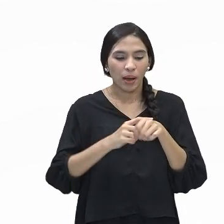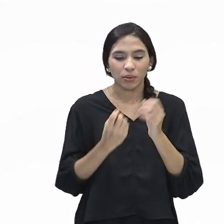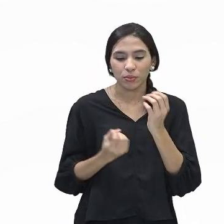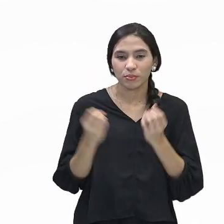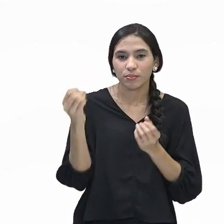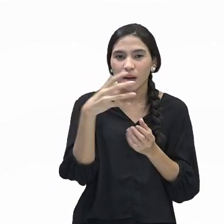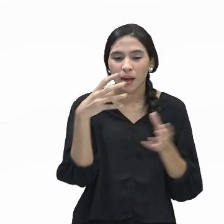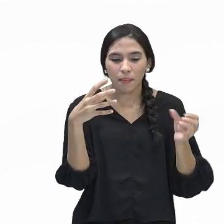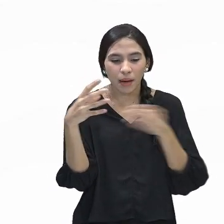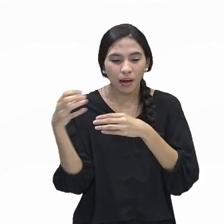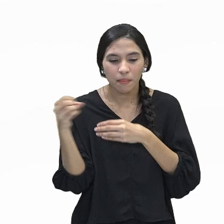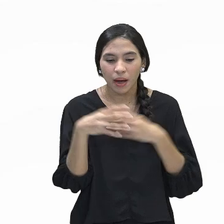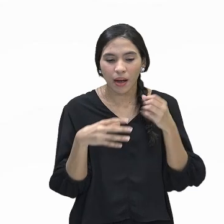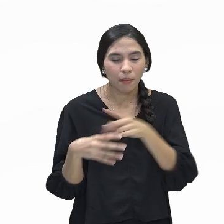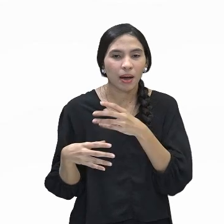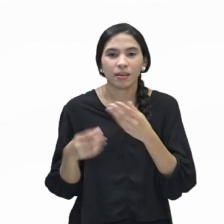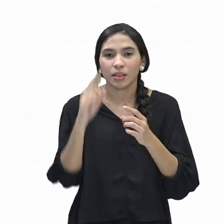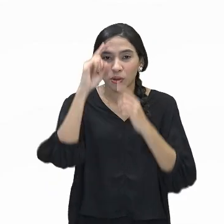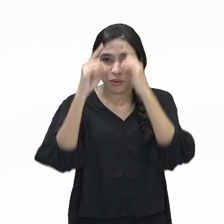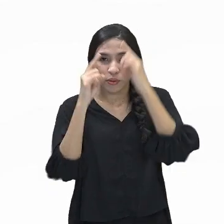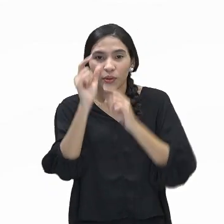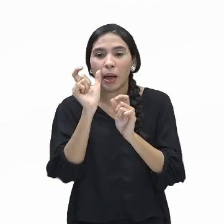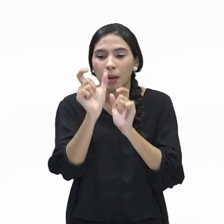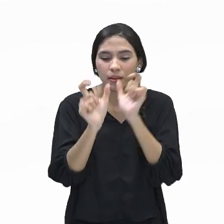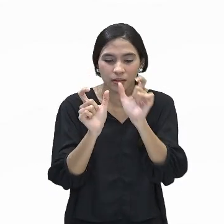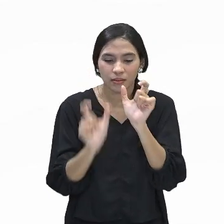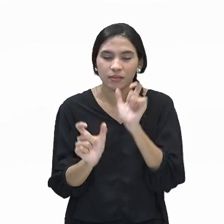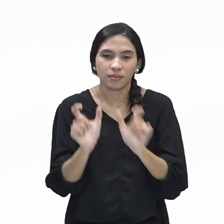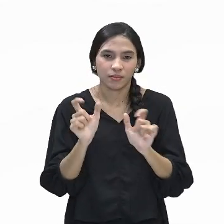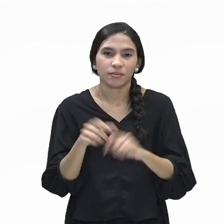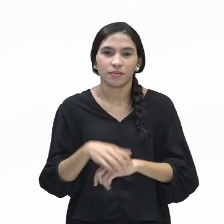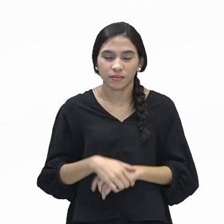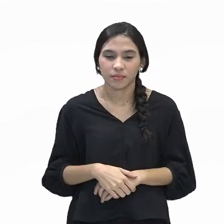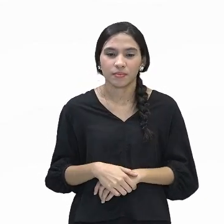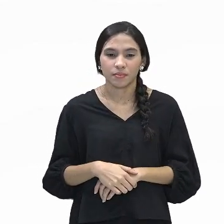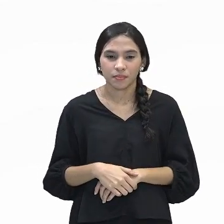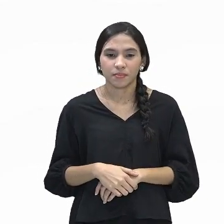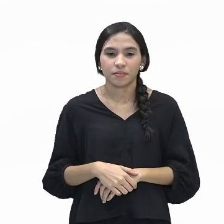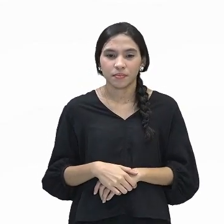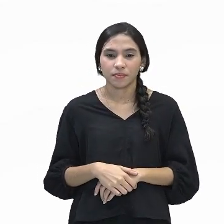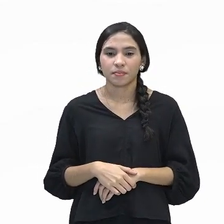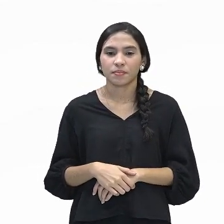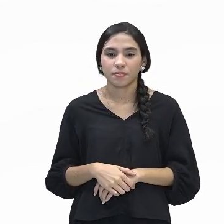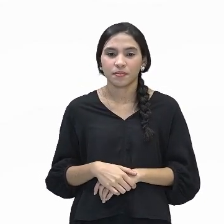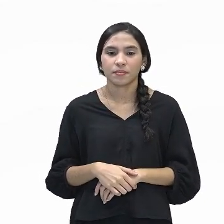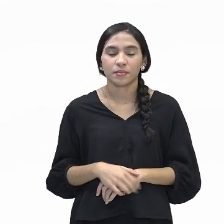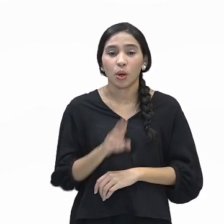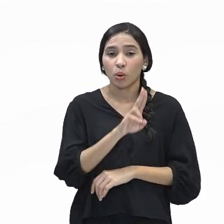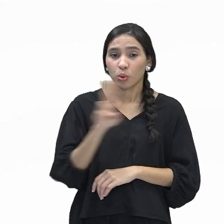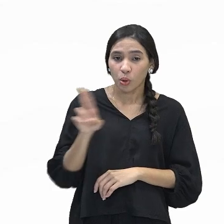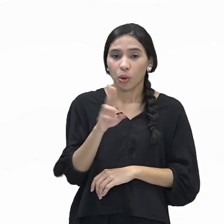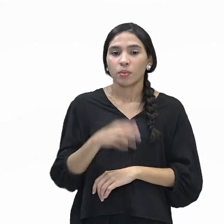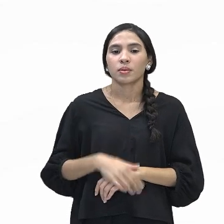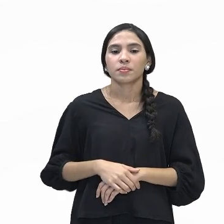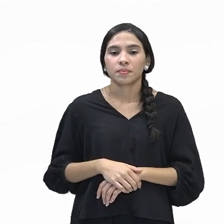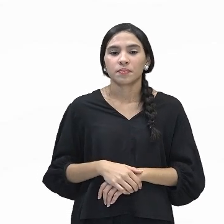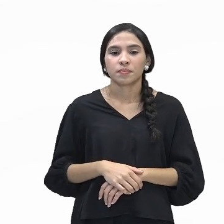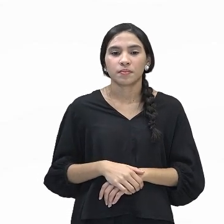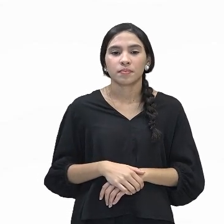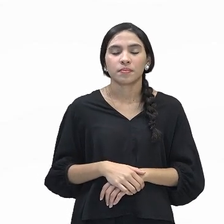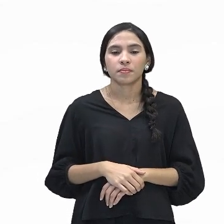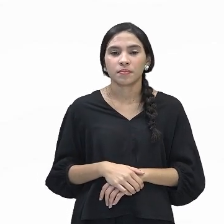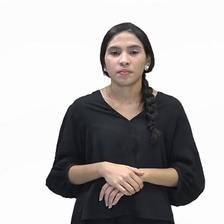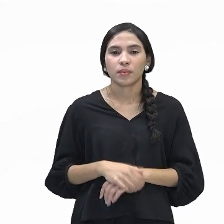dando assim uma criatividade enorme na obra dele. E aí, como o próprio nome que a gente viu ali, né, Grandes Sertões